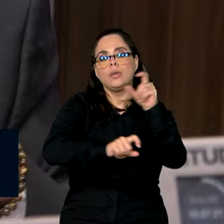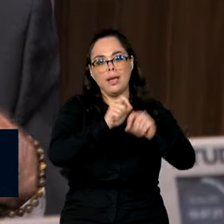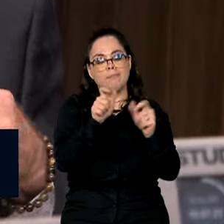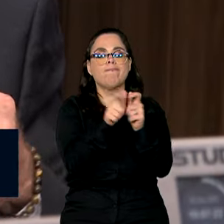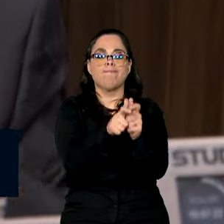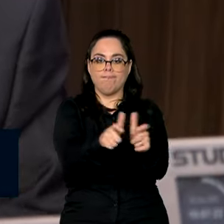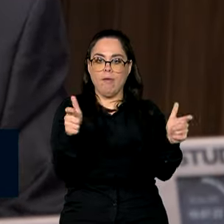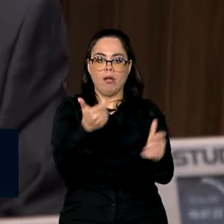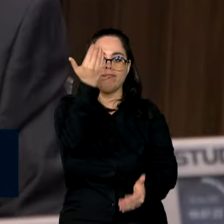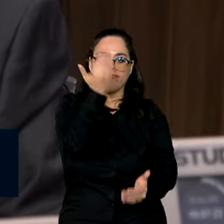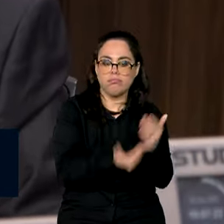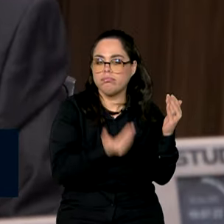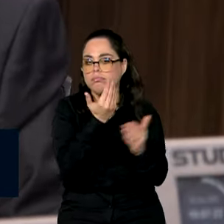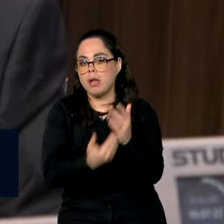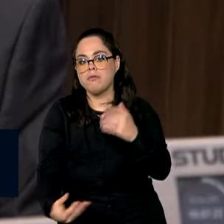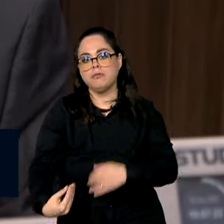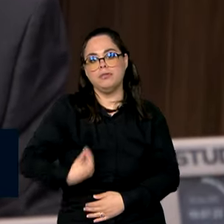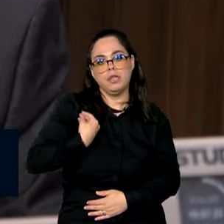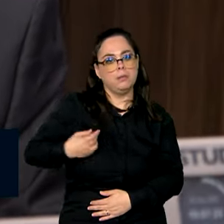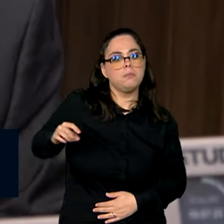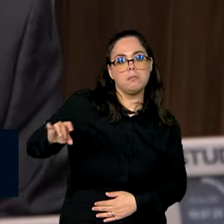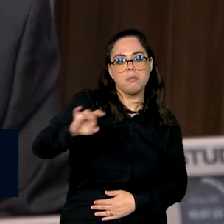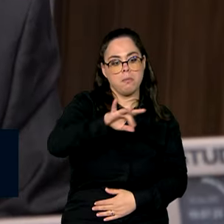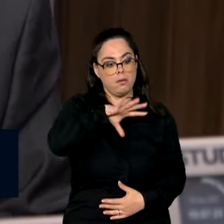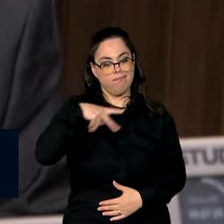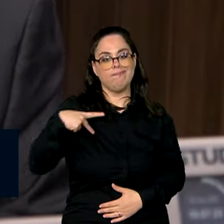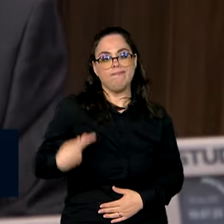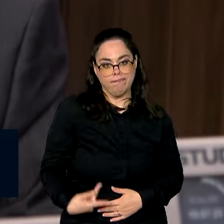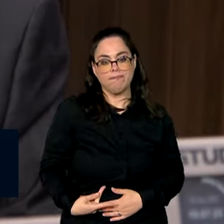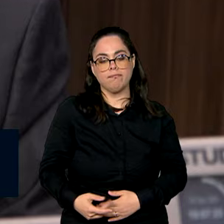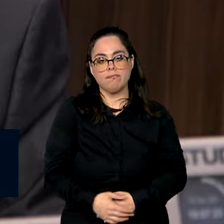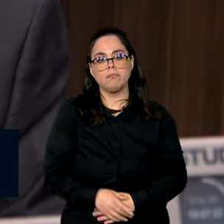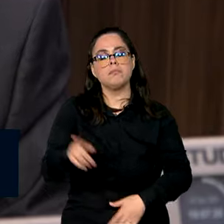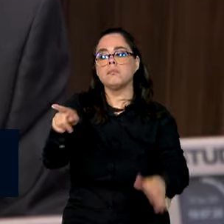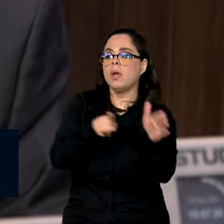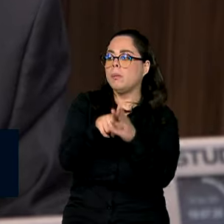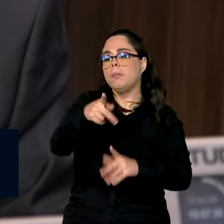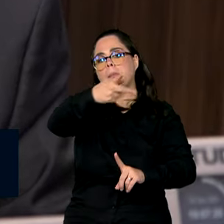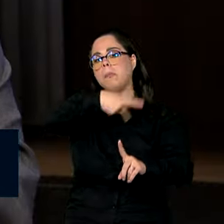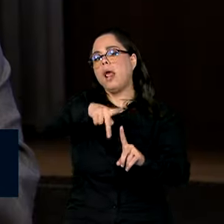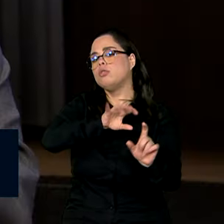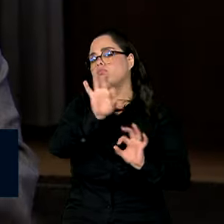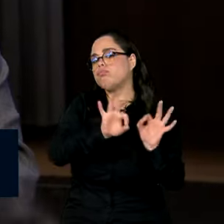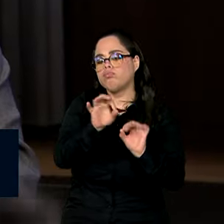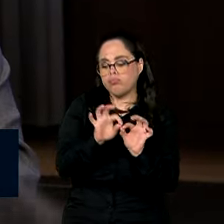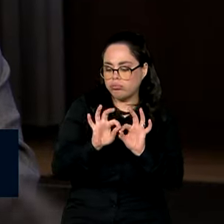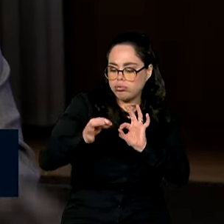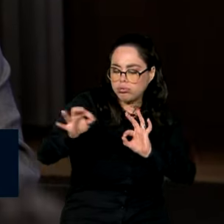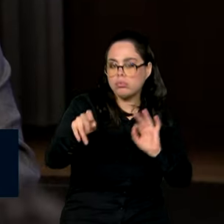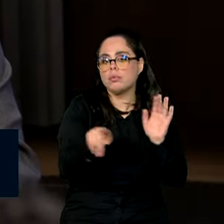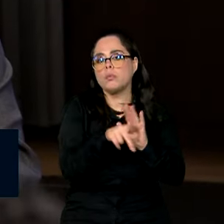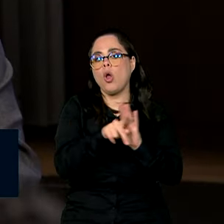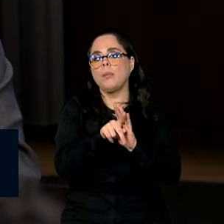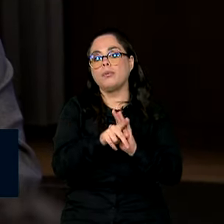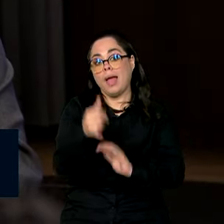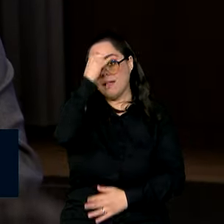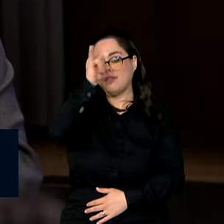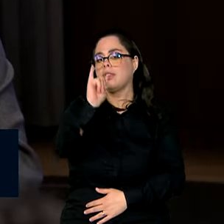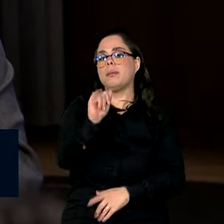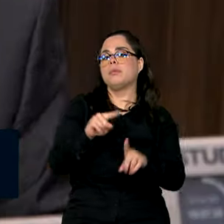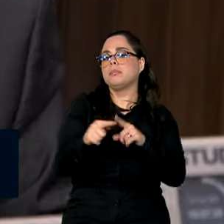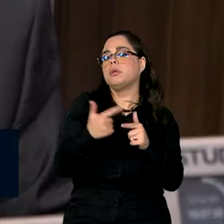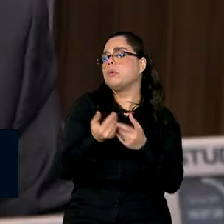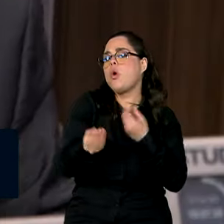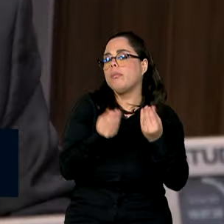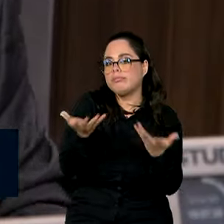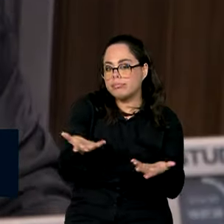a maior perda eh de vidas humanas e Quais são os planos de longo prazo paraa prevenção de desastre secretária